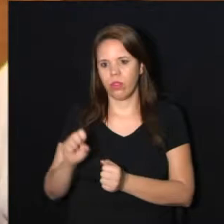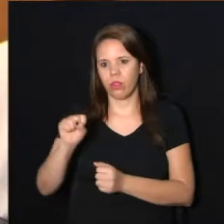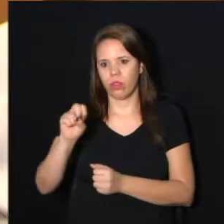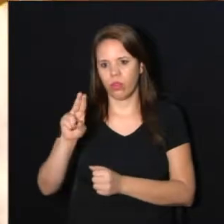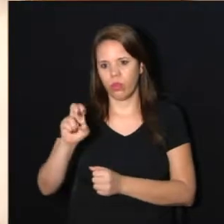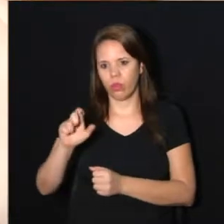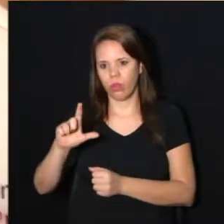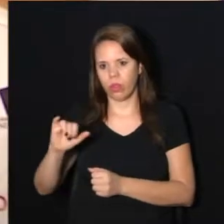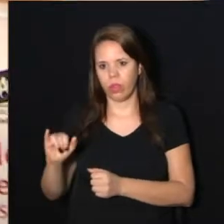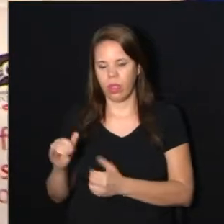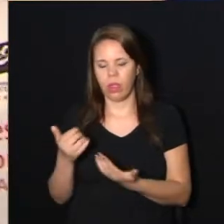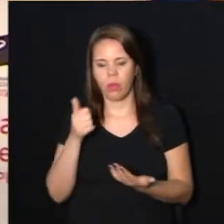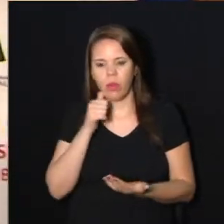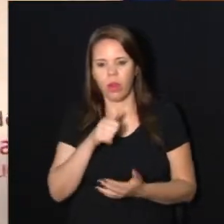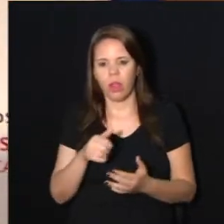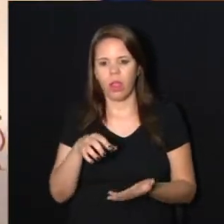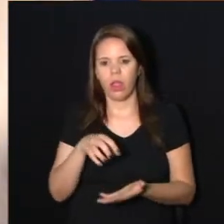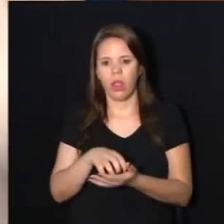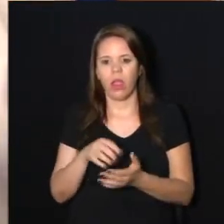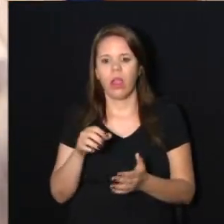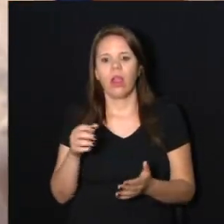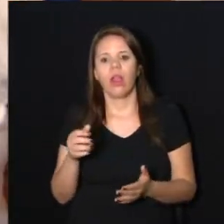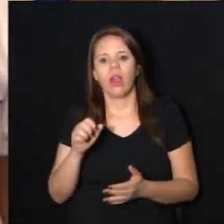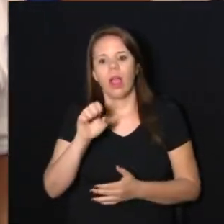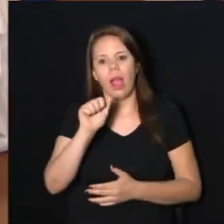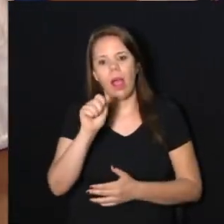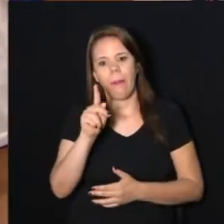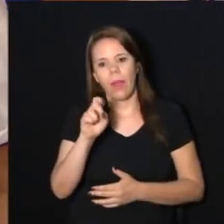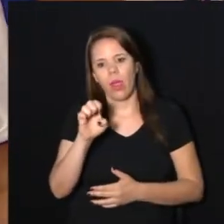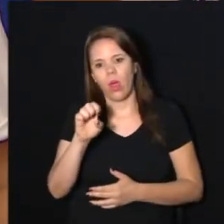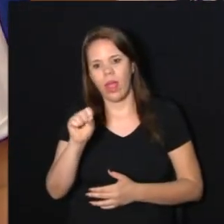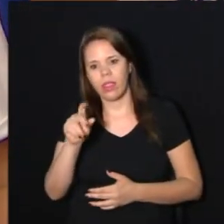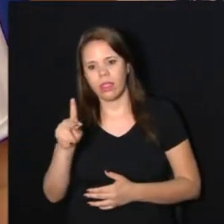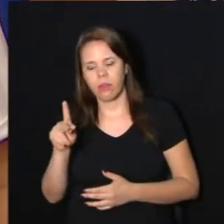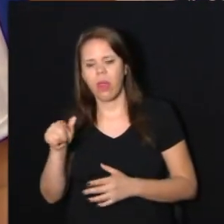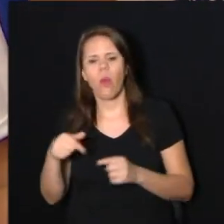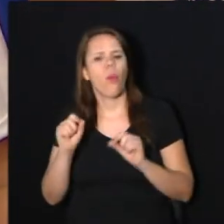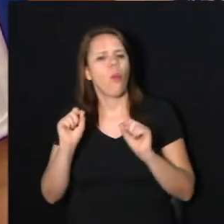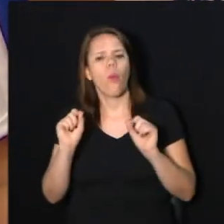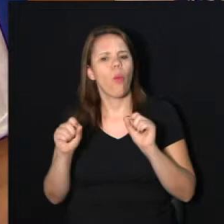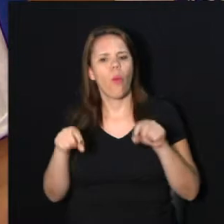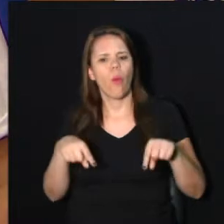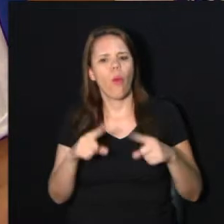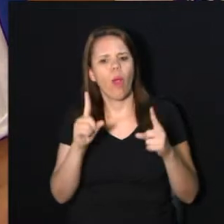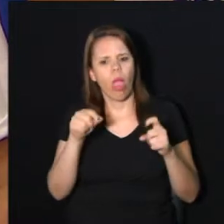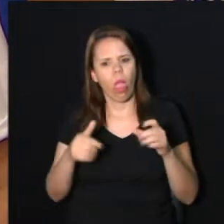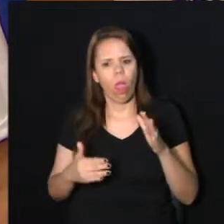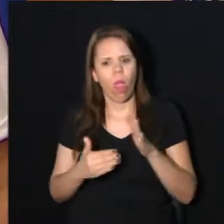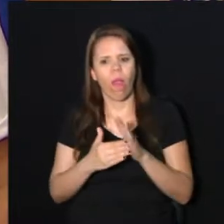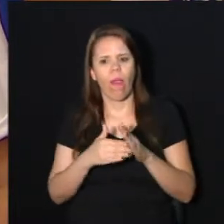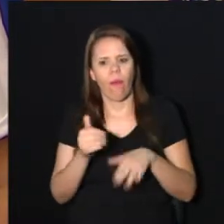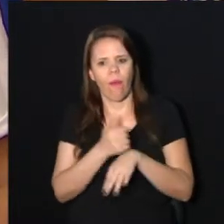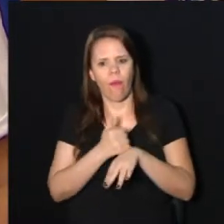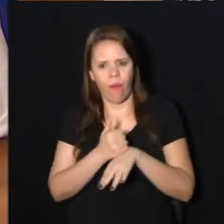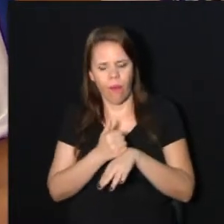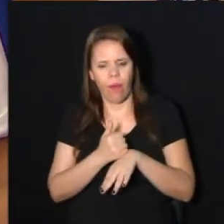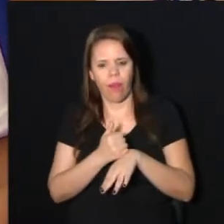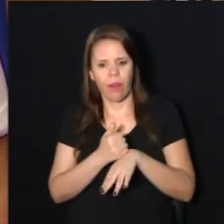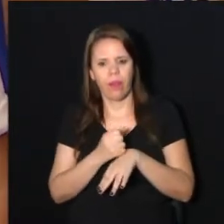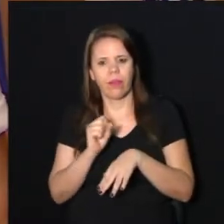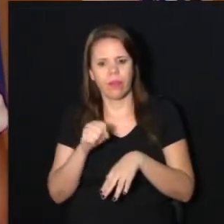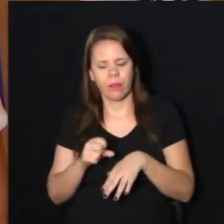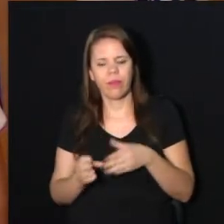da POESP, que vai falar desses desafios, né, Sueli? Violência é um grande obstáculo nessa profissão? É